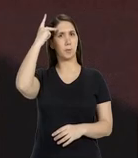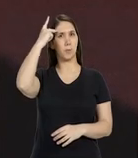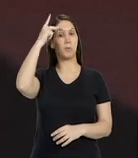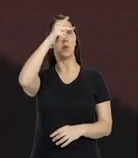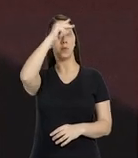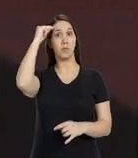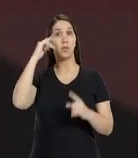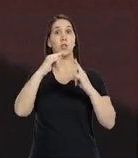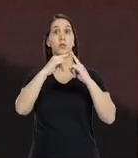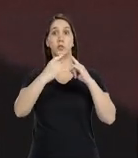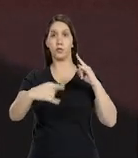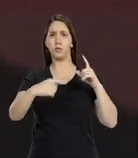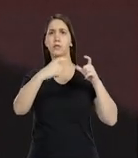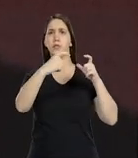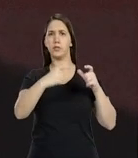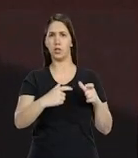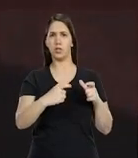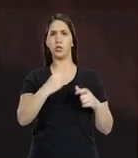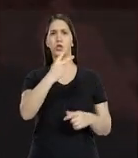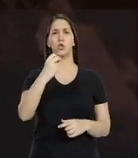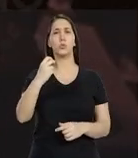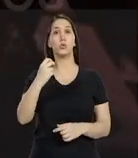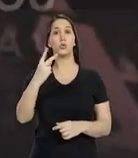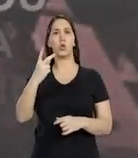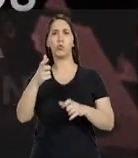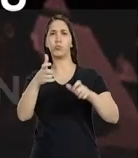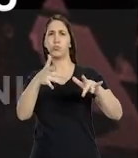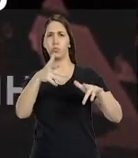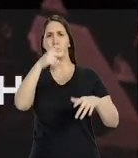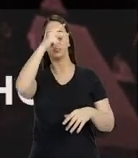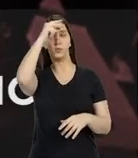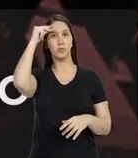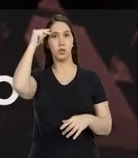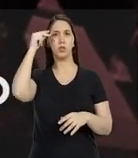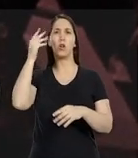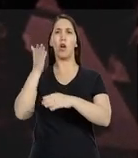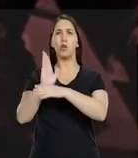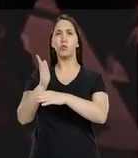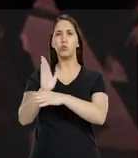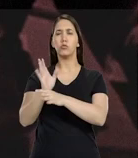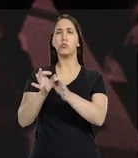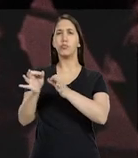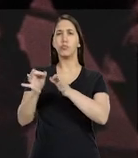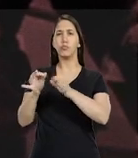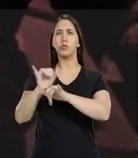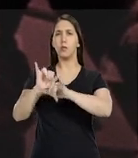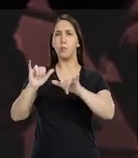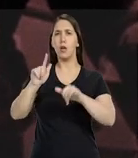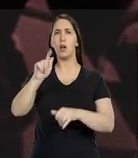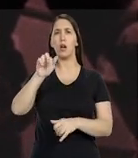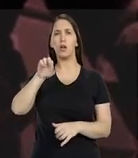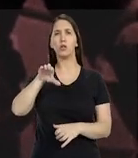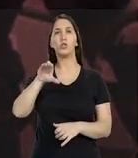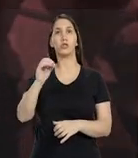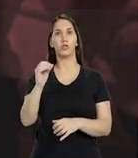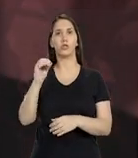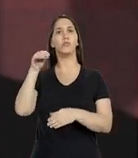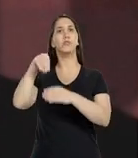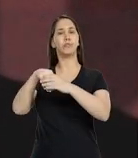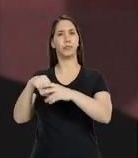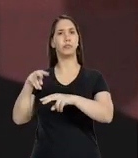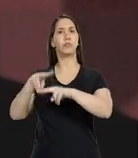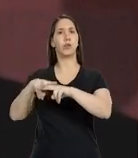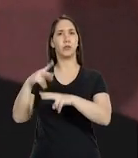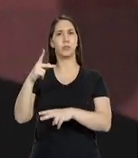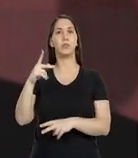E em 2002, se afastou do cargo para coordenar a campanha do Garotinho, preso pela Polícia Federal. Márcio França